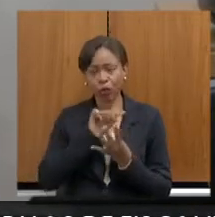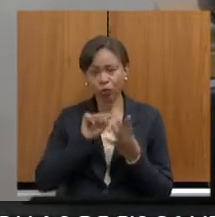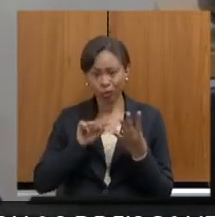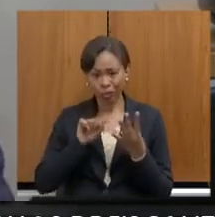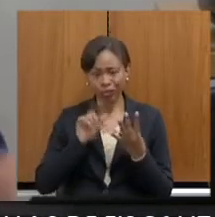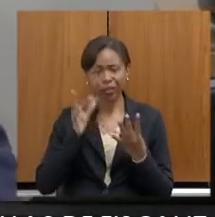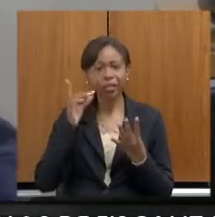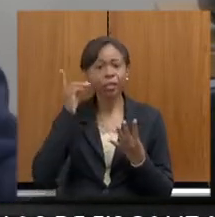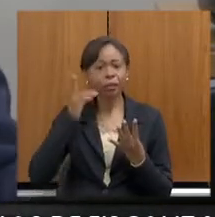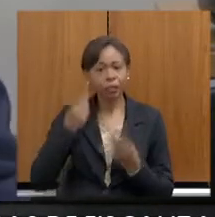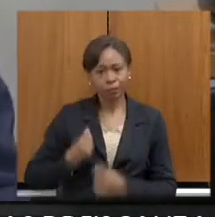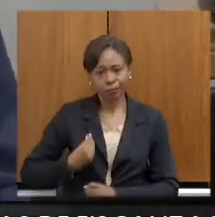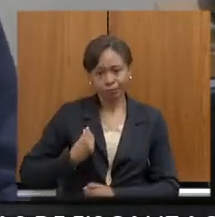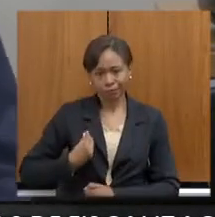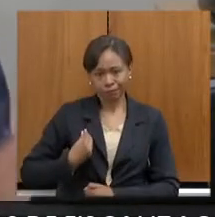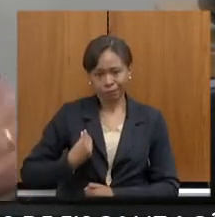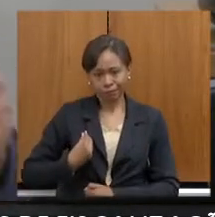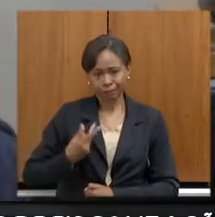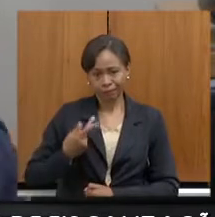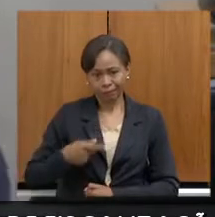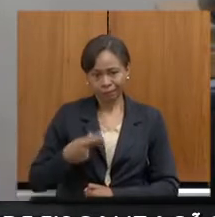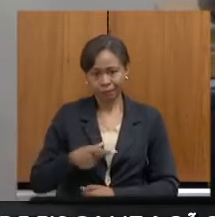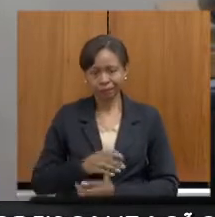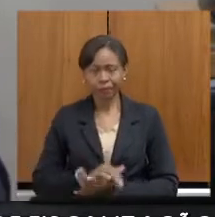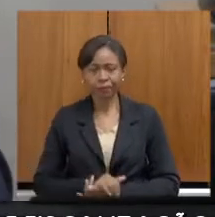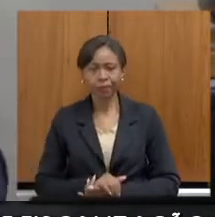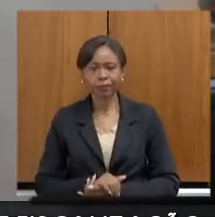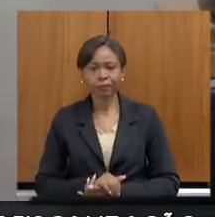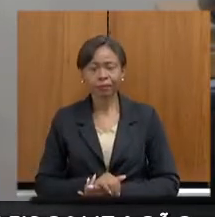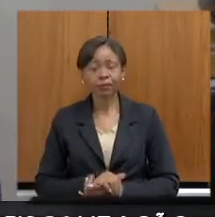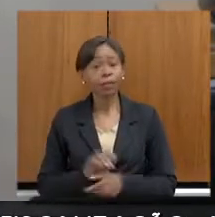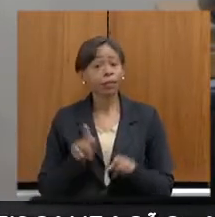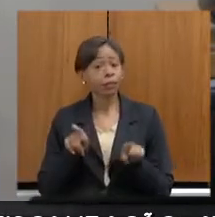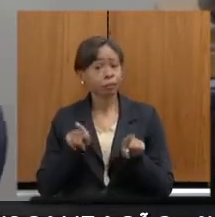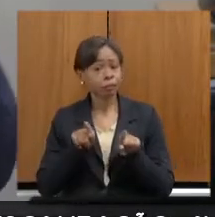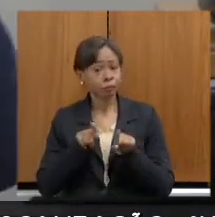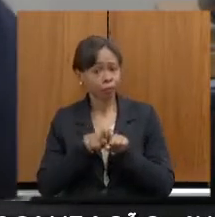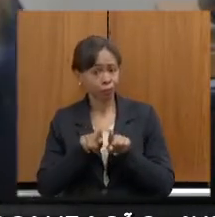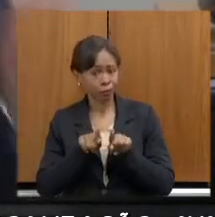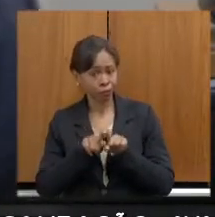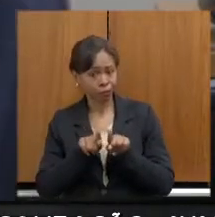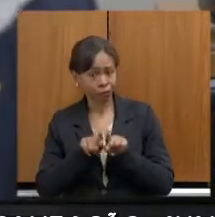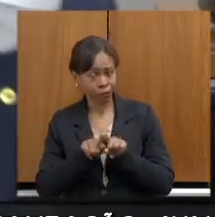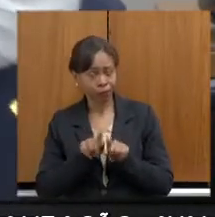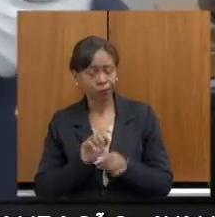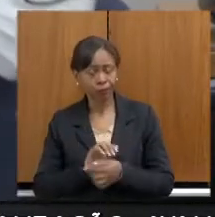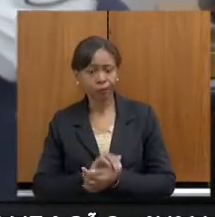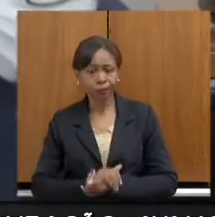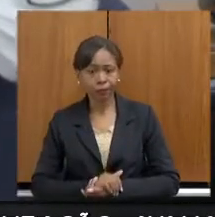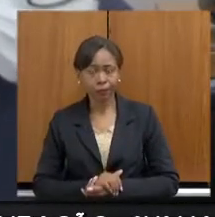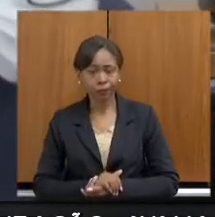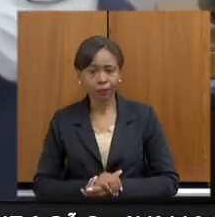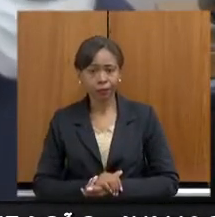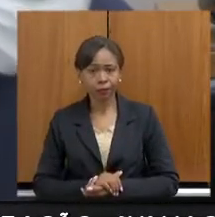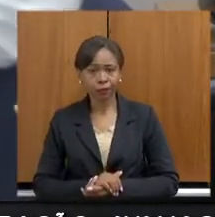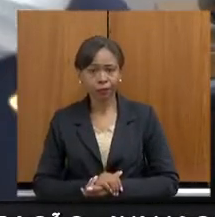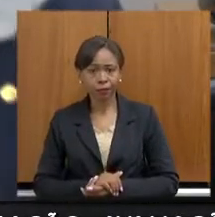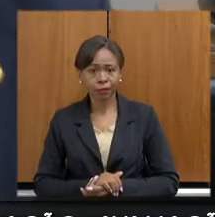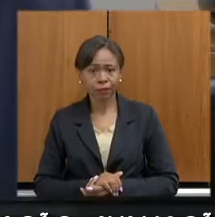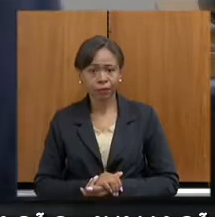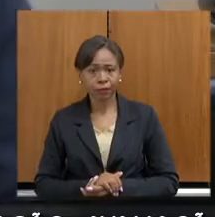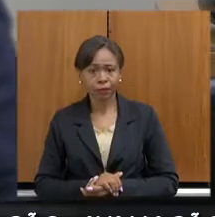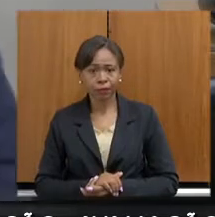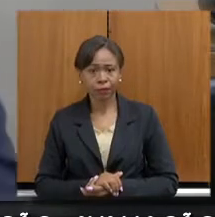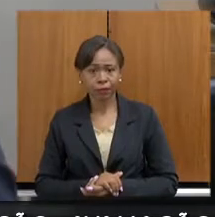presentes eu quero registrar também E aí